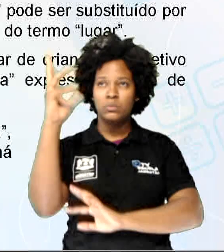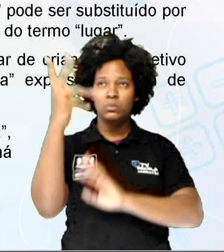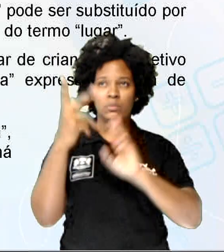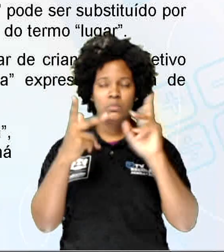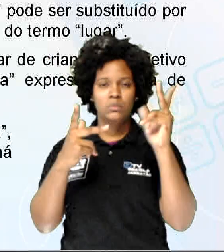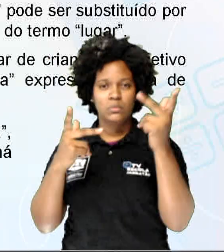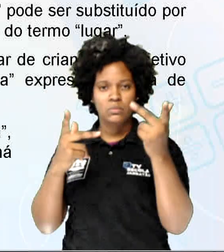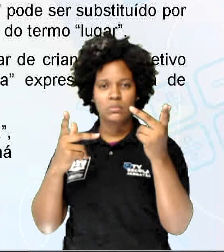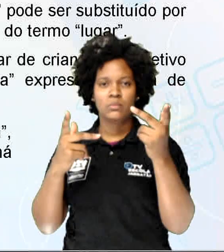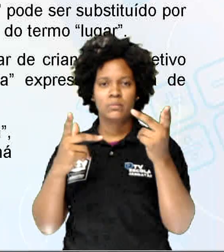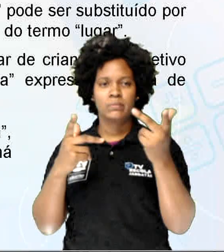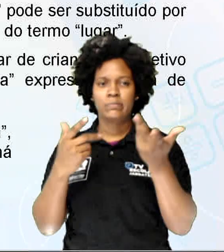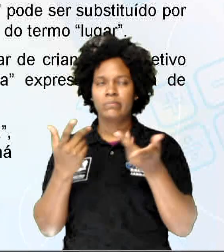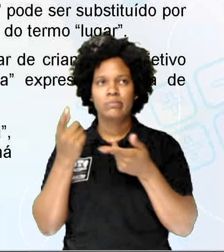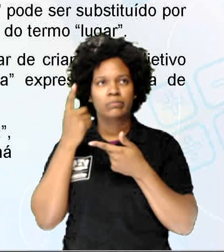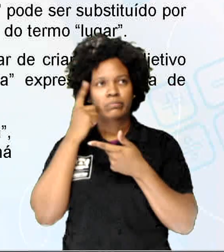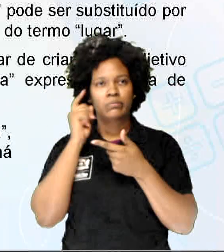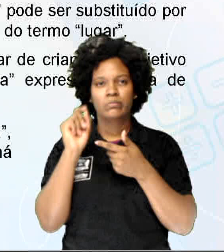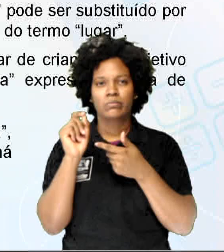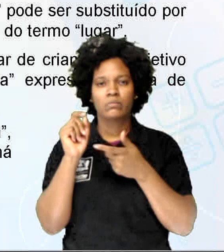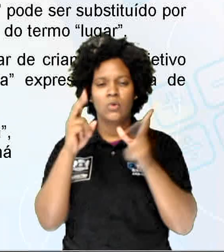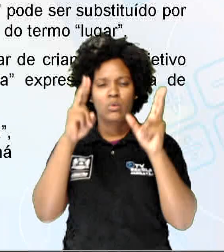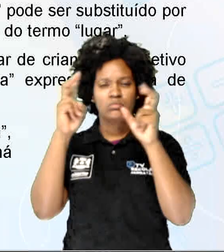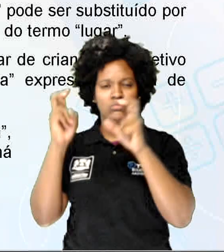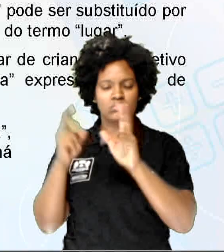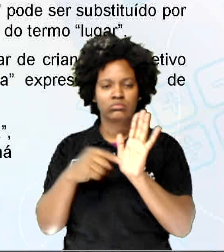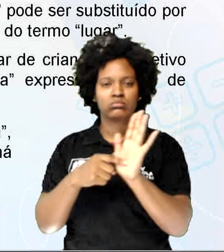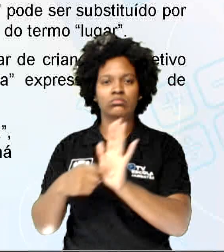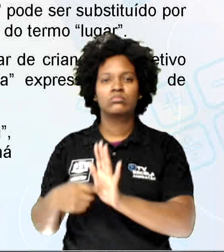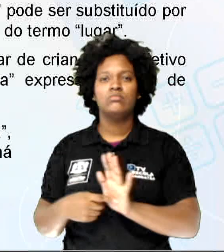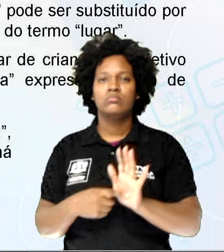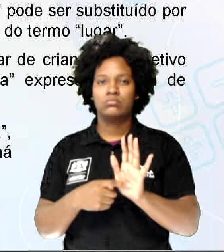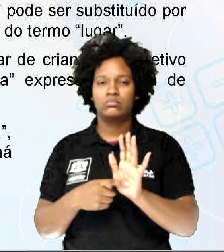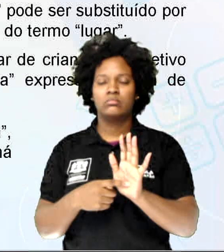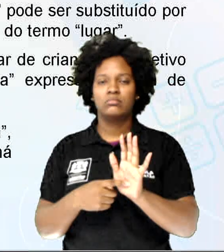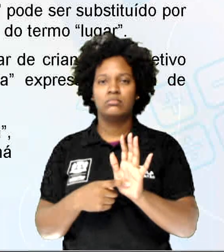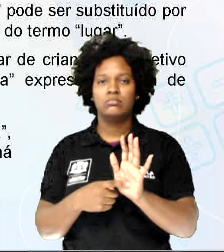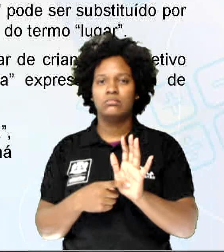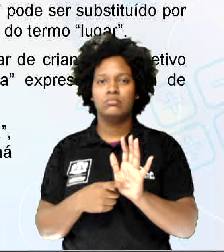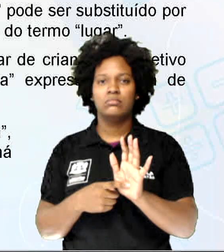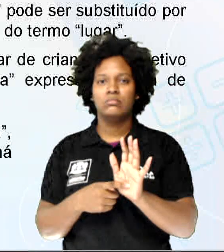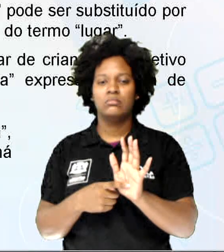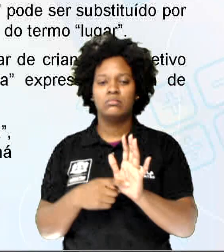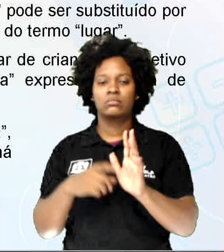floresta", depreende-se que, no contexto apresentado pelo eu lírico, há